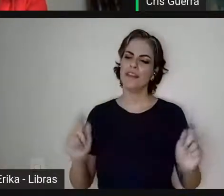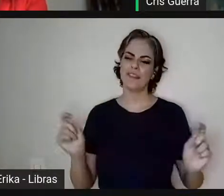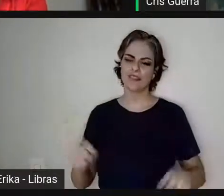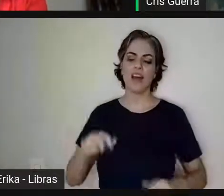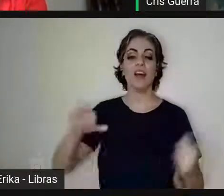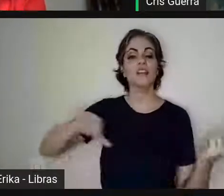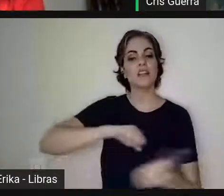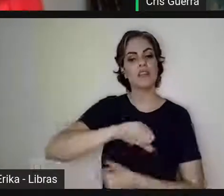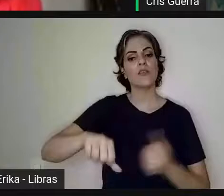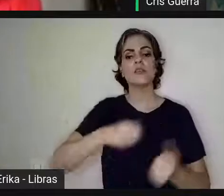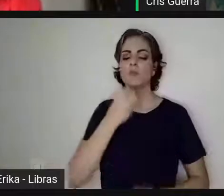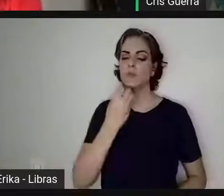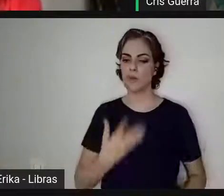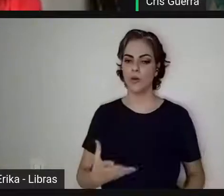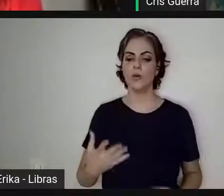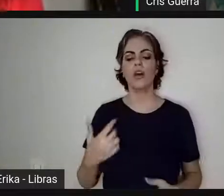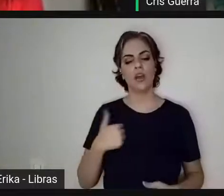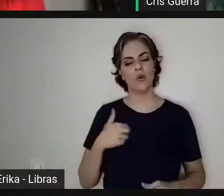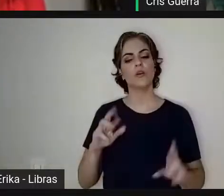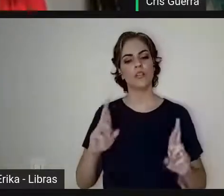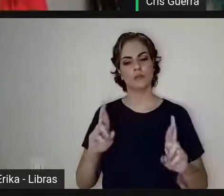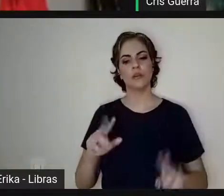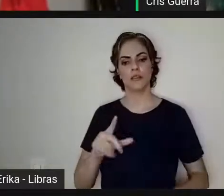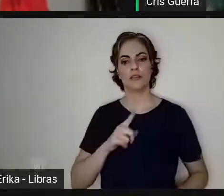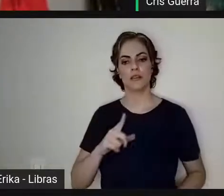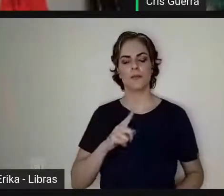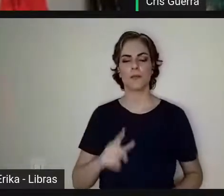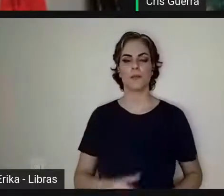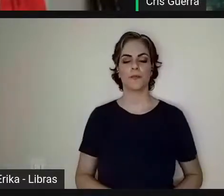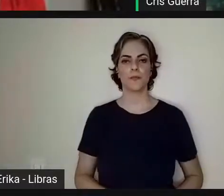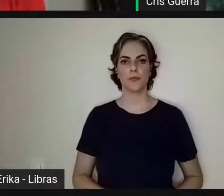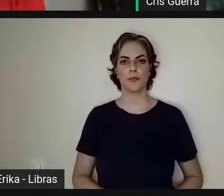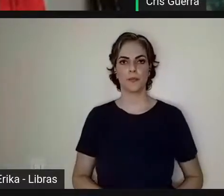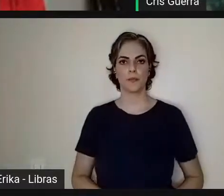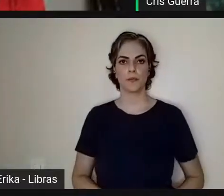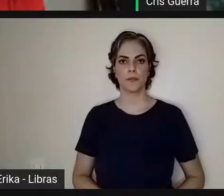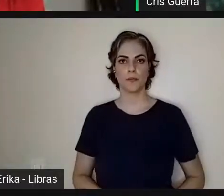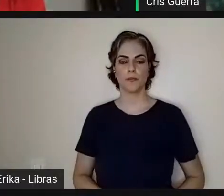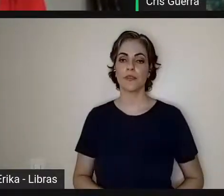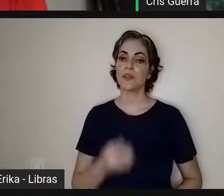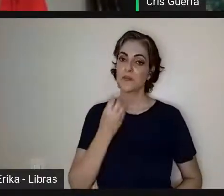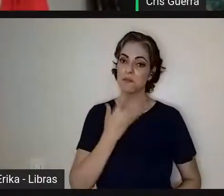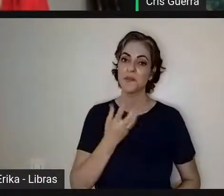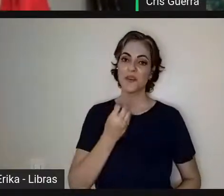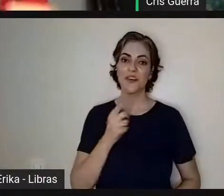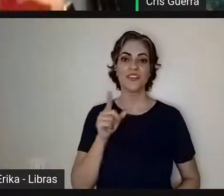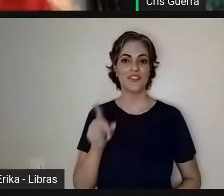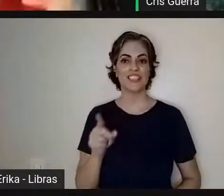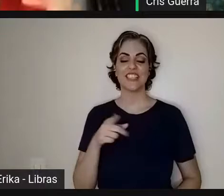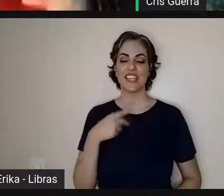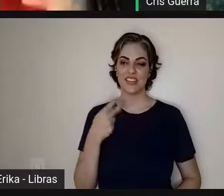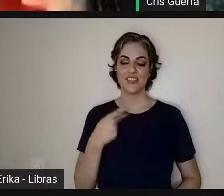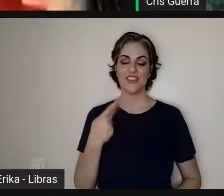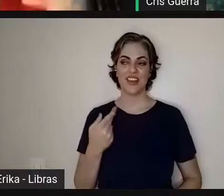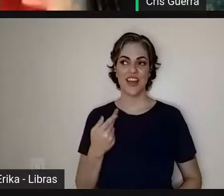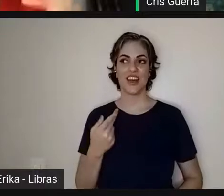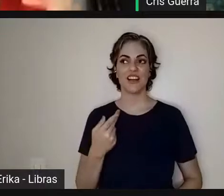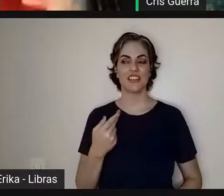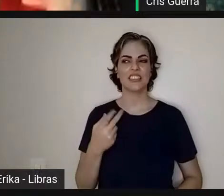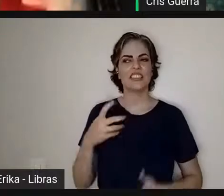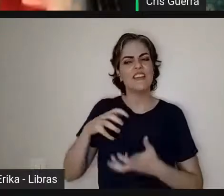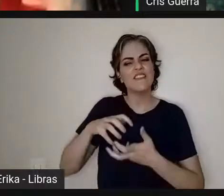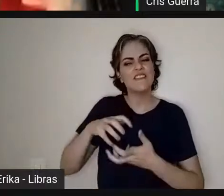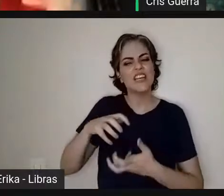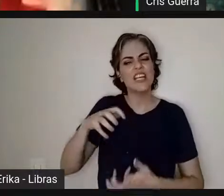legal. Então, eu tenho esperança. Não, mas o legal, Cris, é porque você fala, a gente fala assim, pensa no envelhecimento como uma